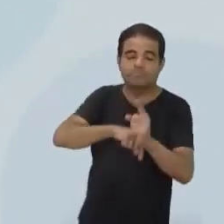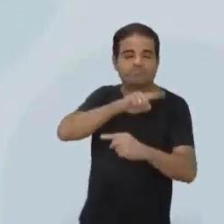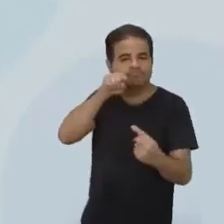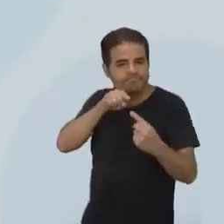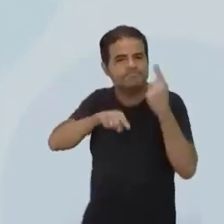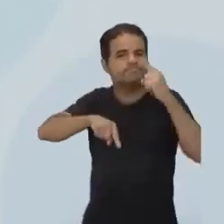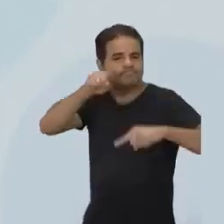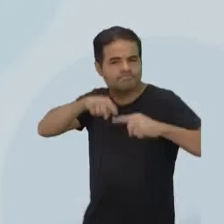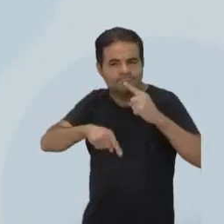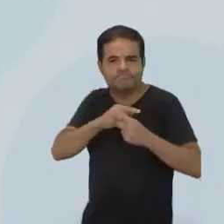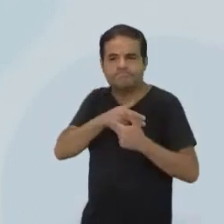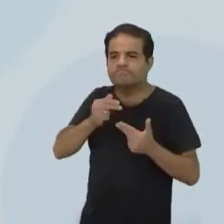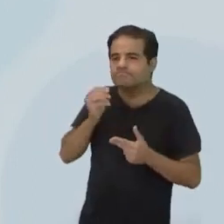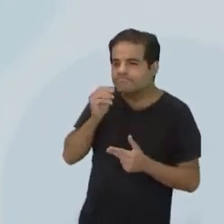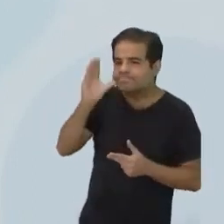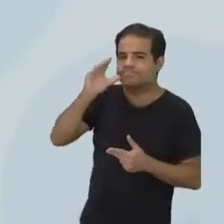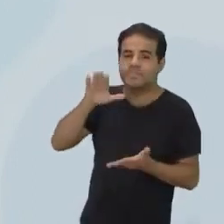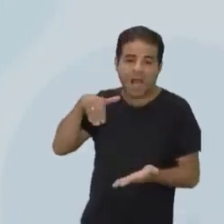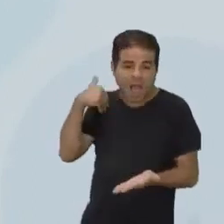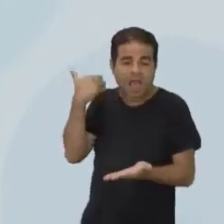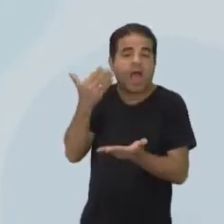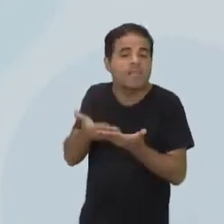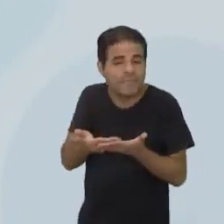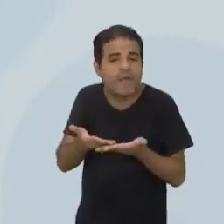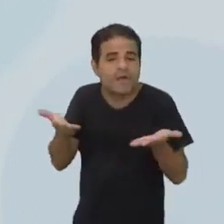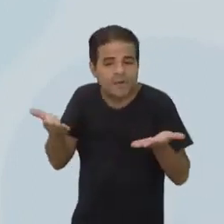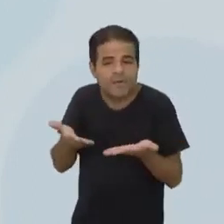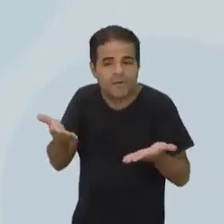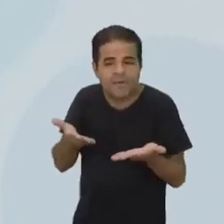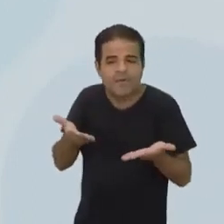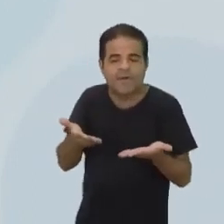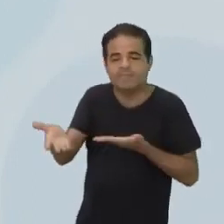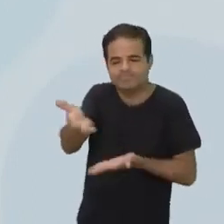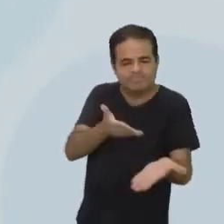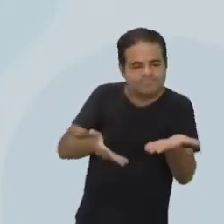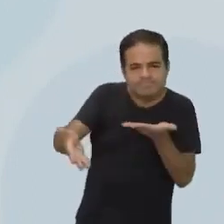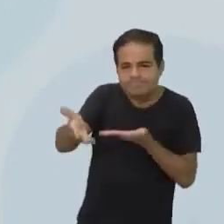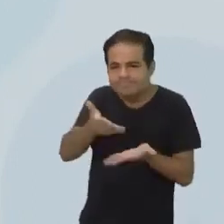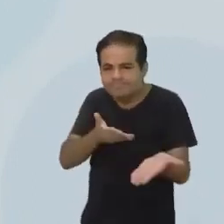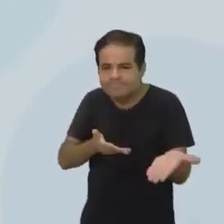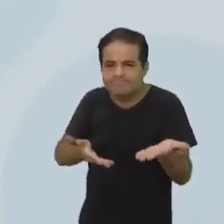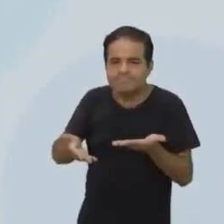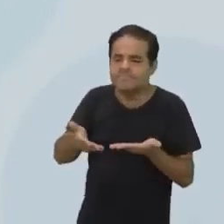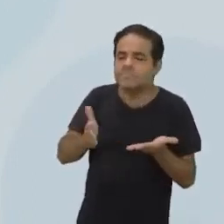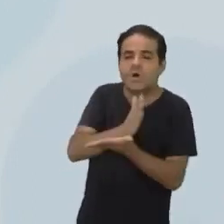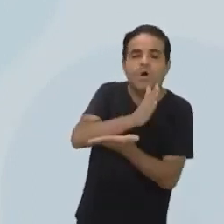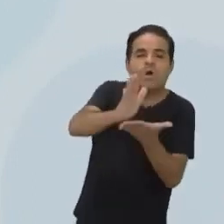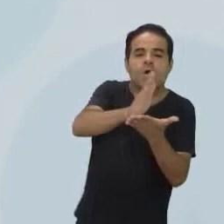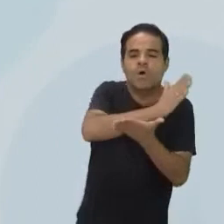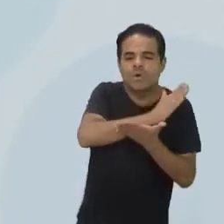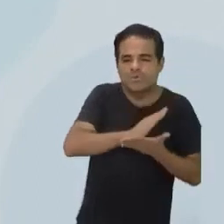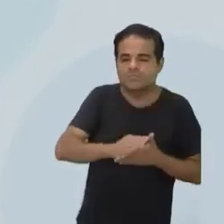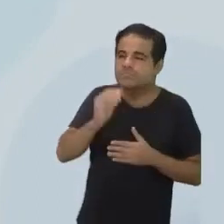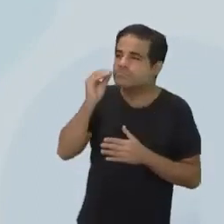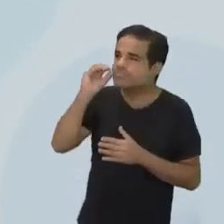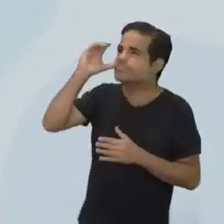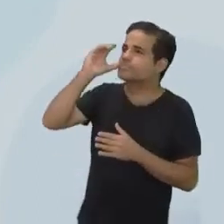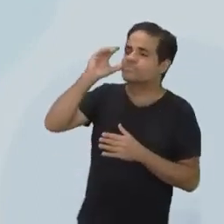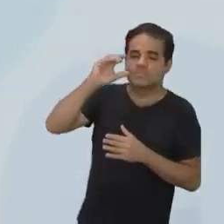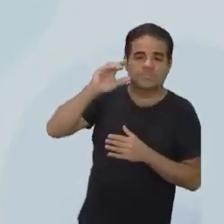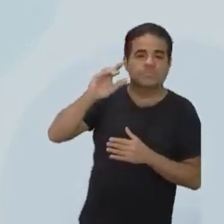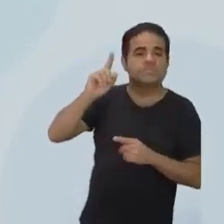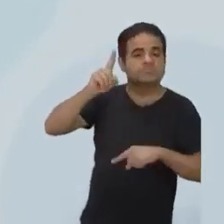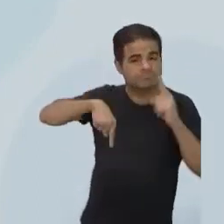do conhecimento adquiridos, né, até o momento. E relacionamos com algumas imagens, né,